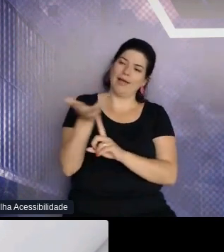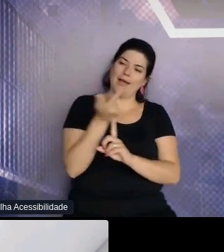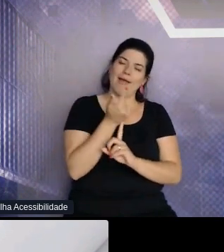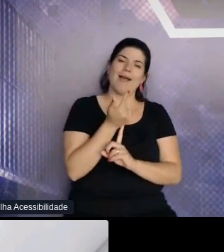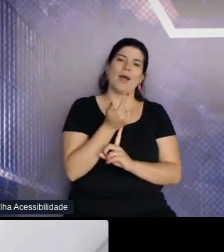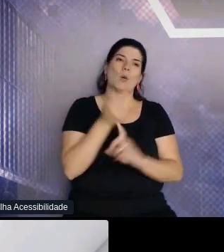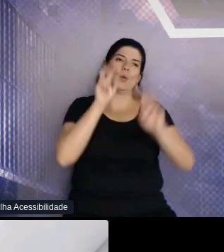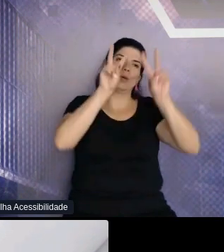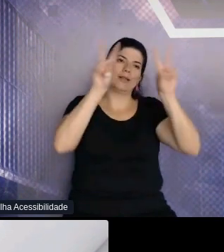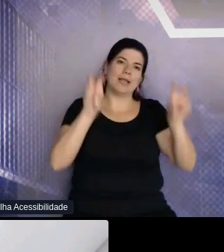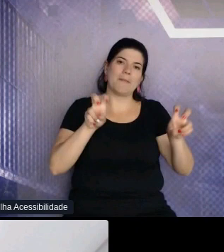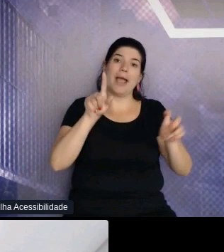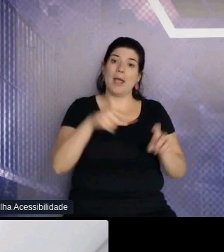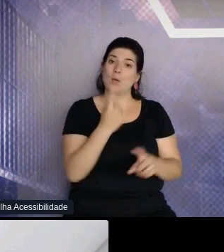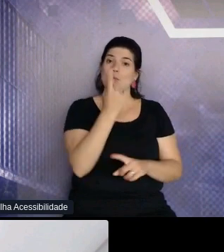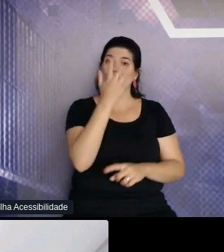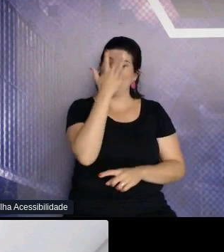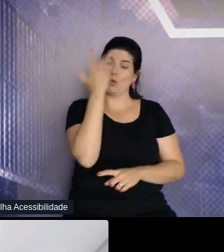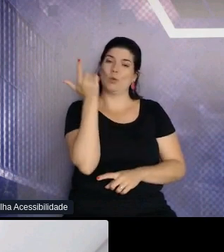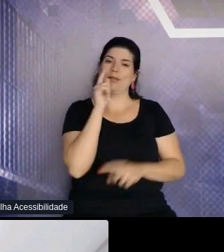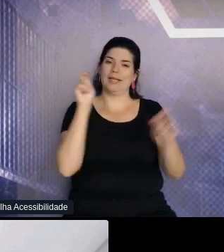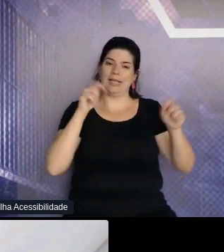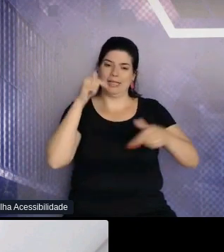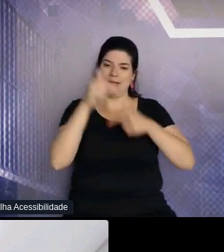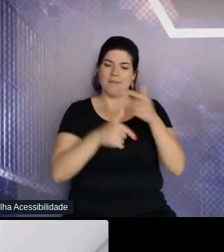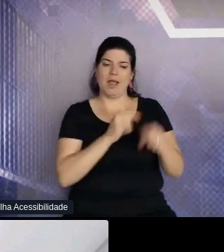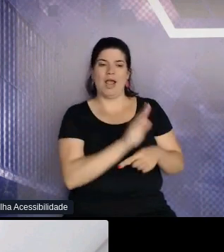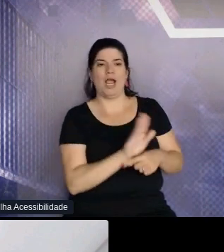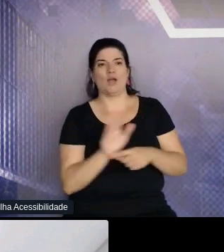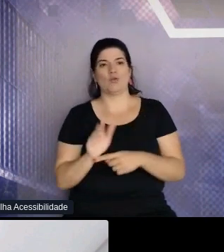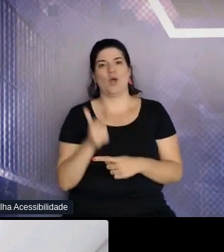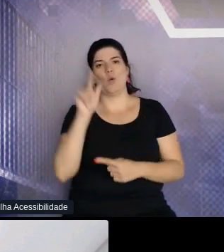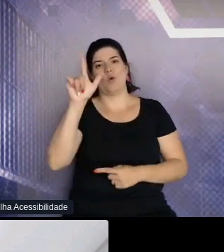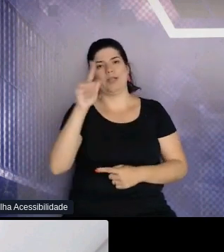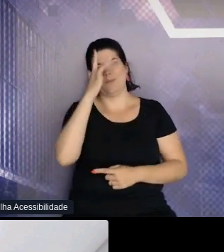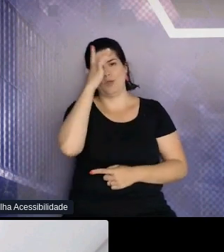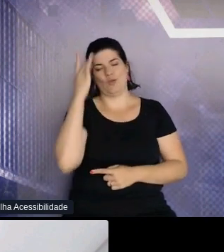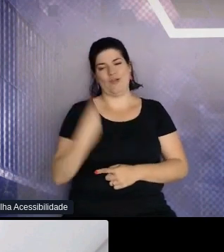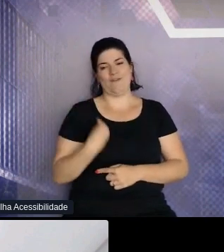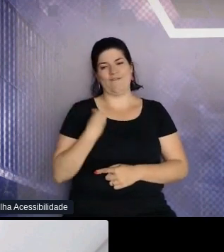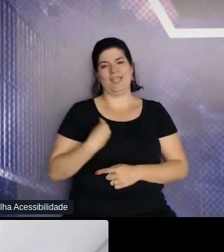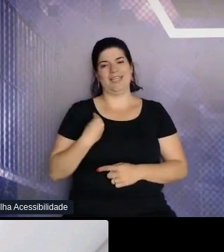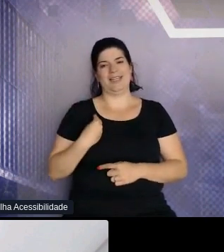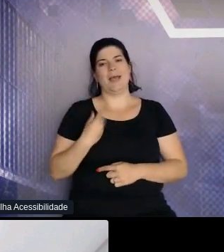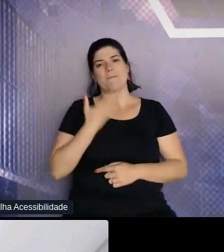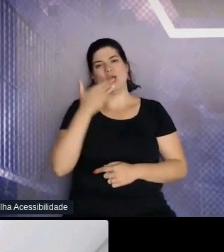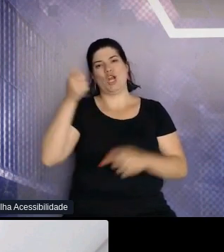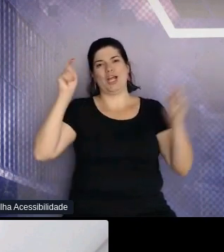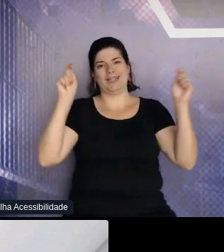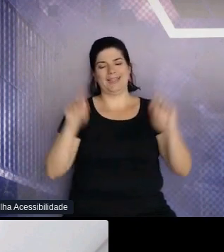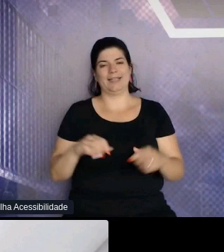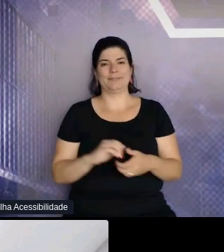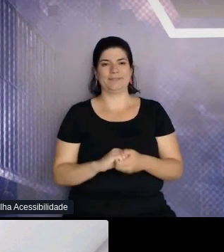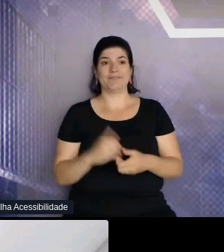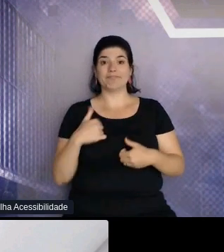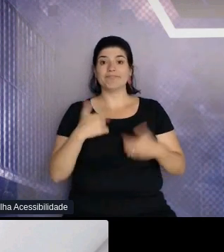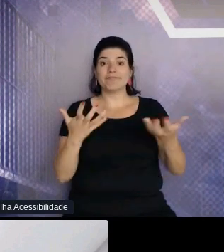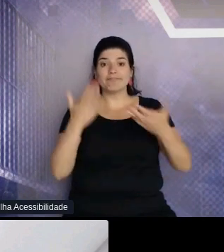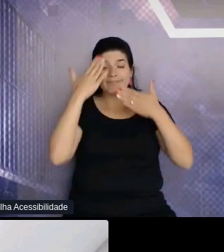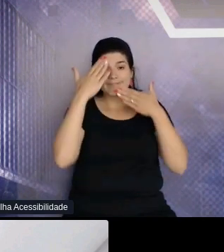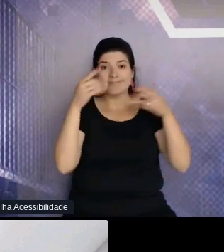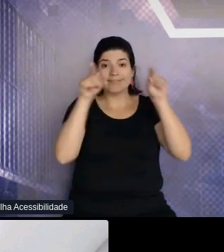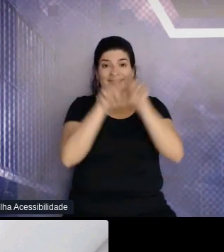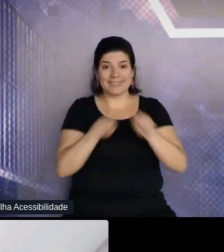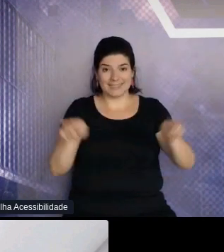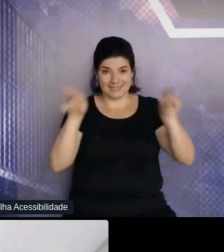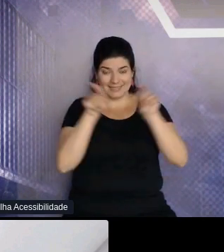a mais que vai conseguir trabalhar e melhorar a vida de outras pessoas. Boa. Eu queria agradecer também aí a